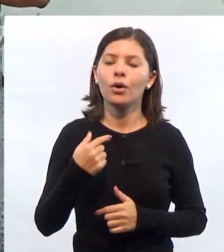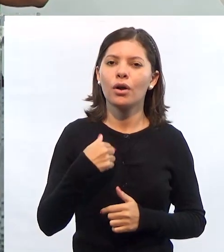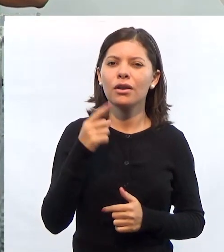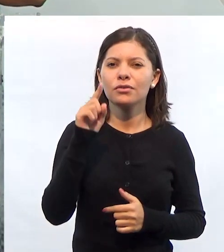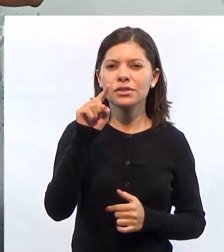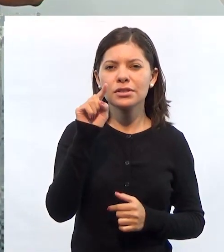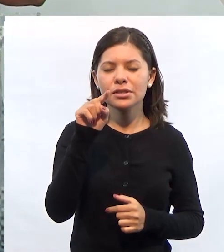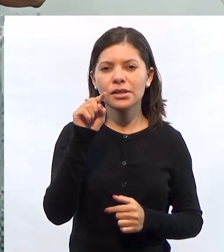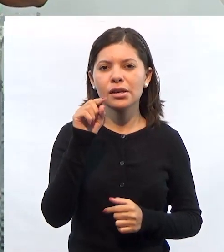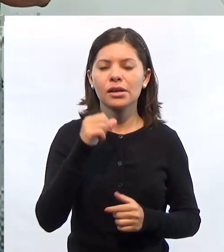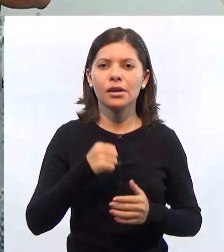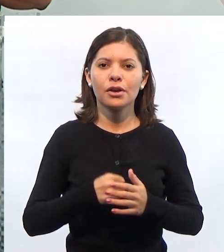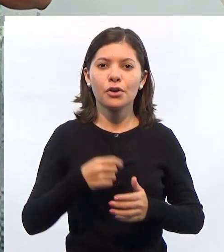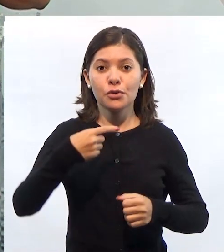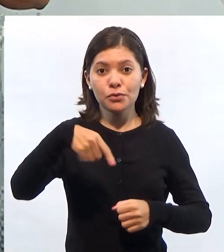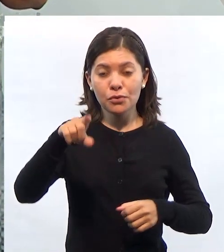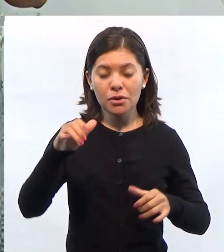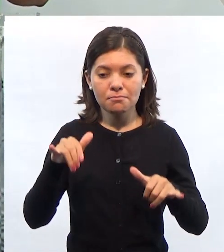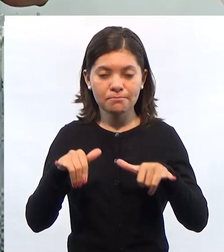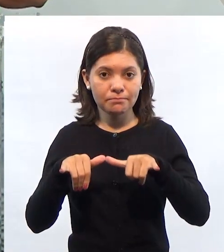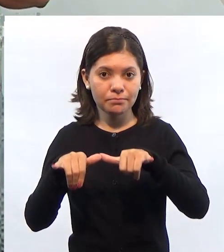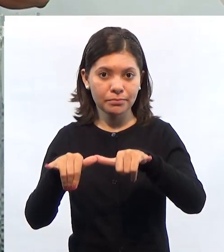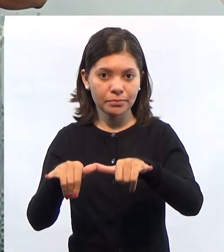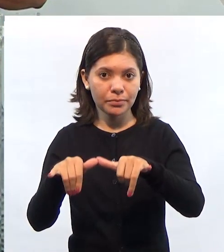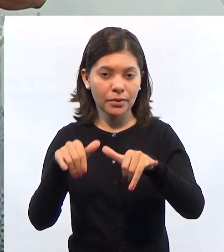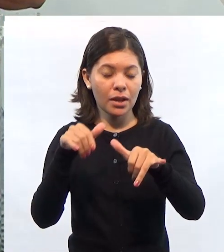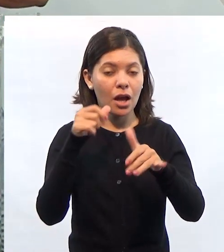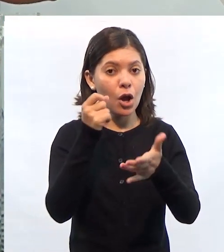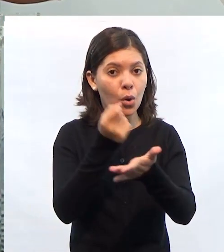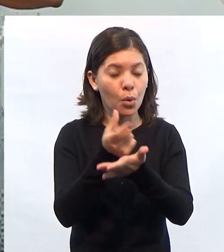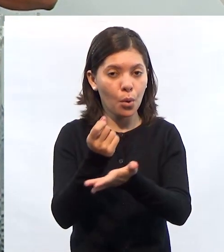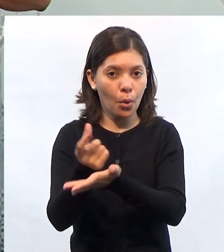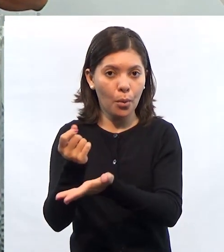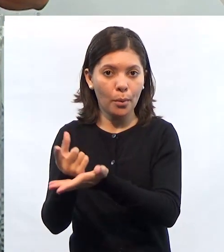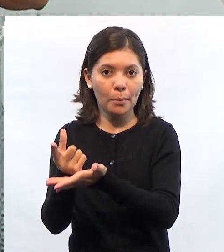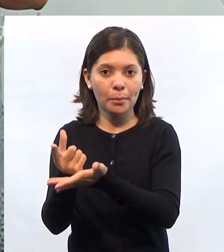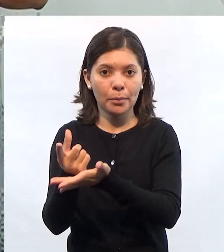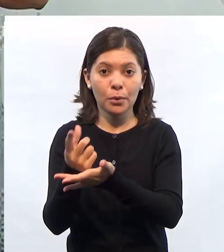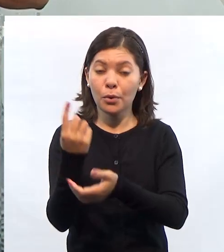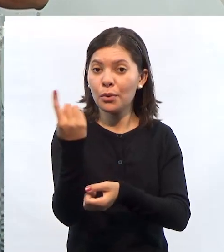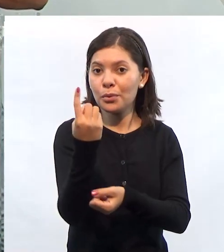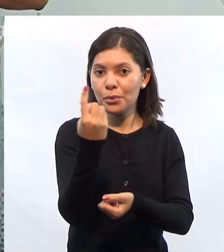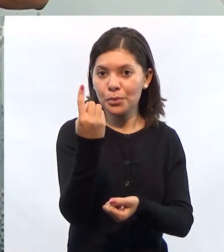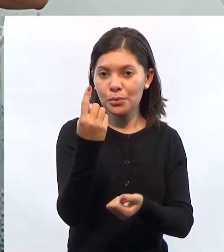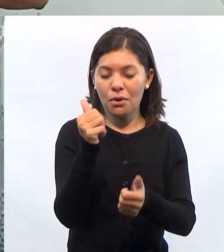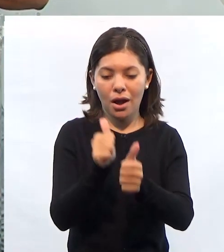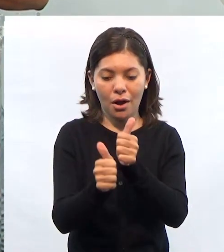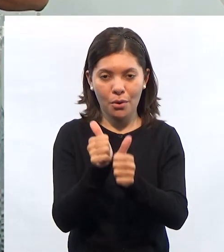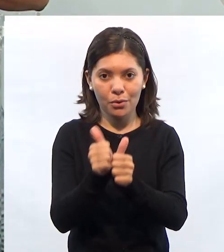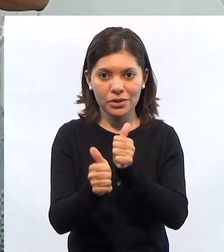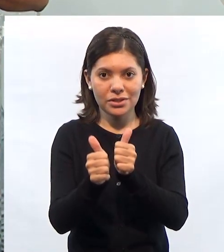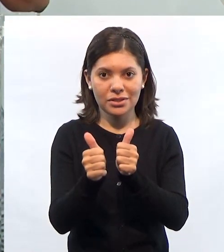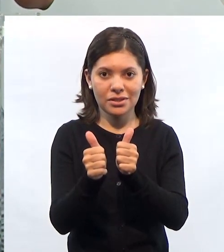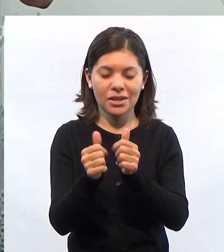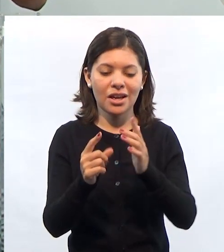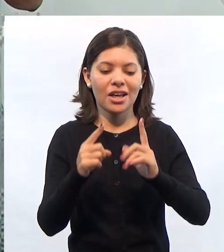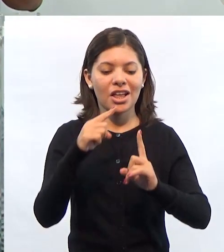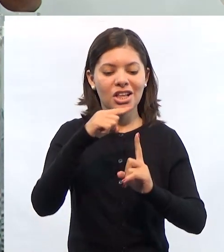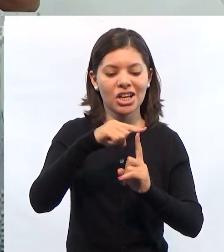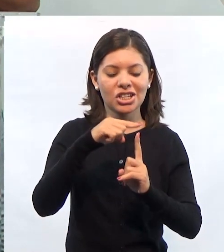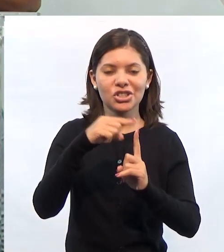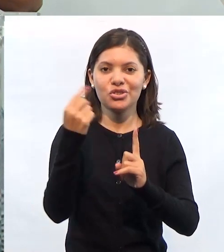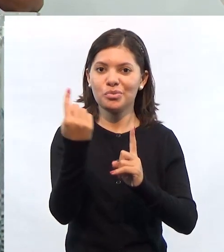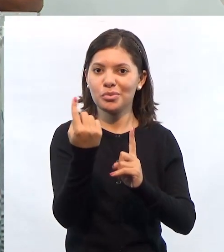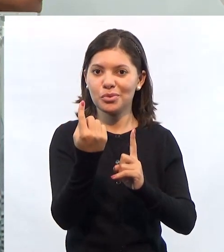então a Olha se você foi no mercado e comprou um pacote de arroz tipo